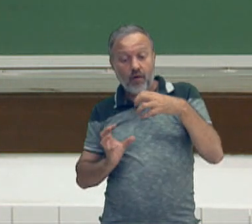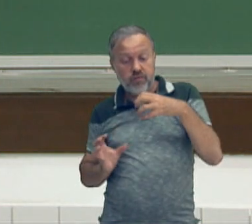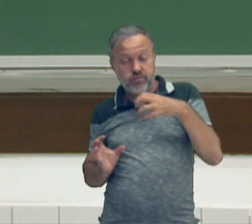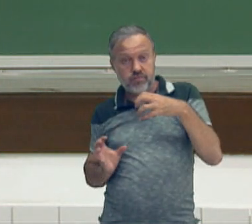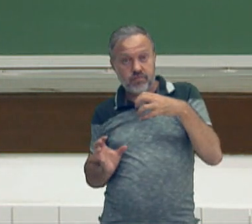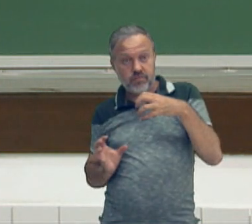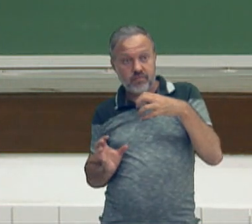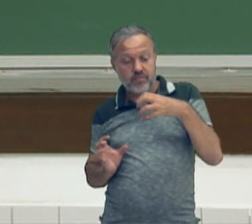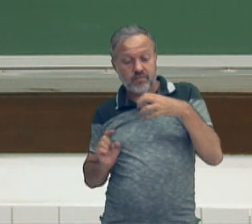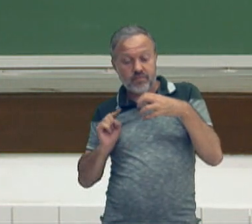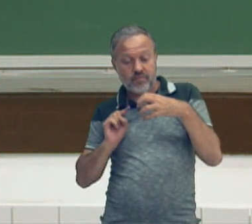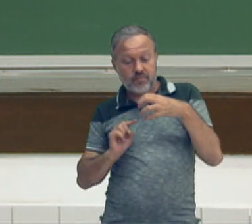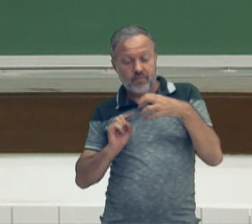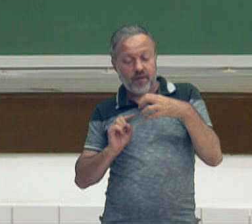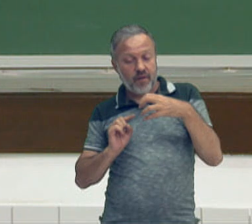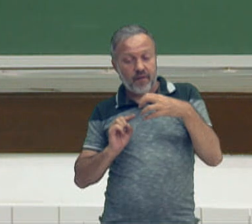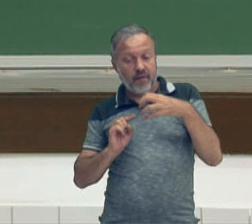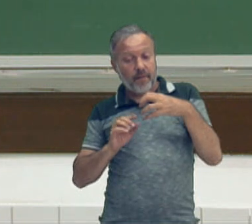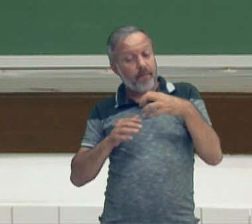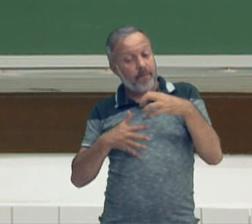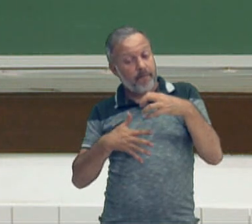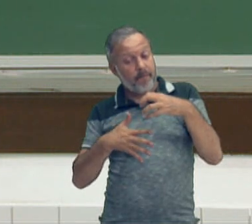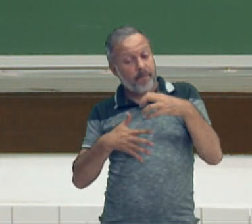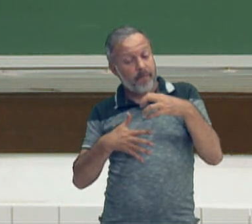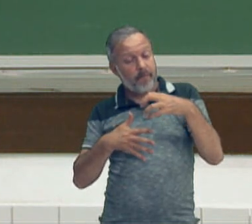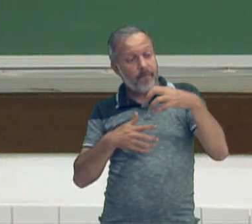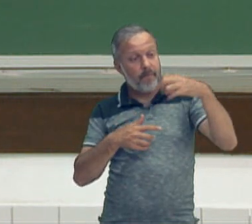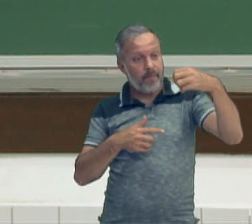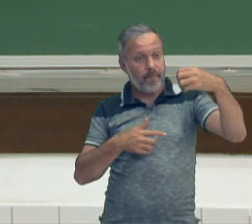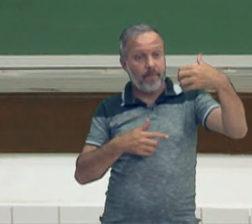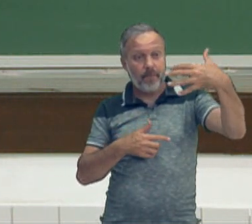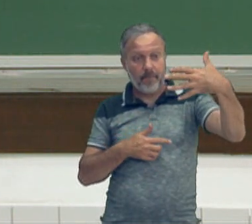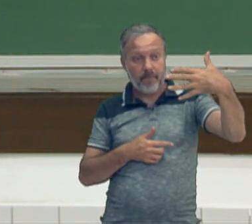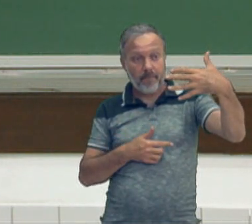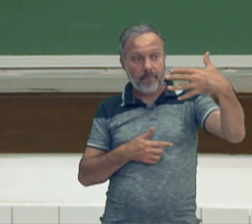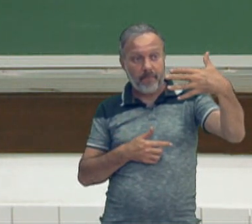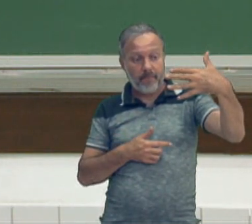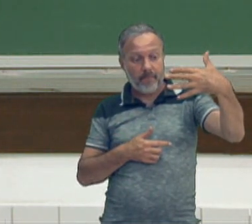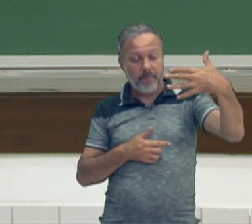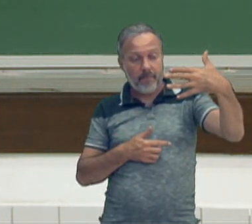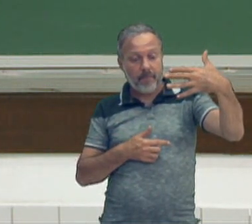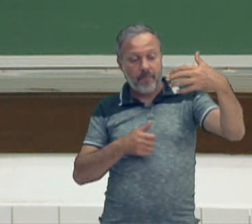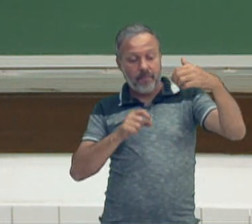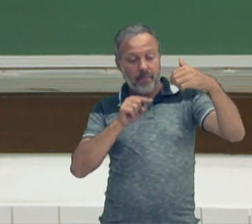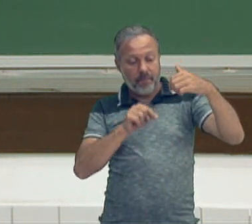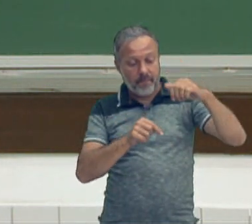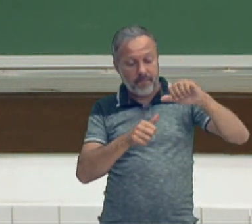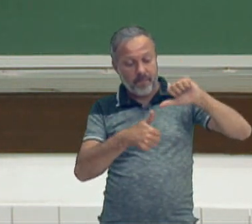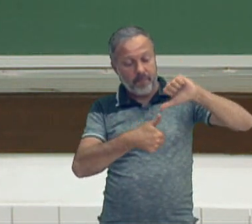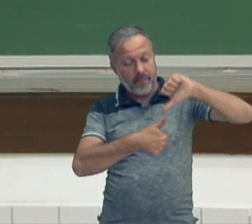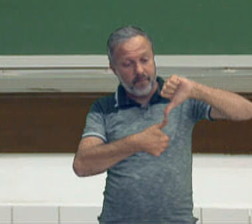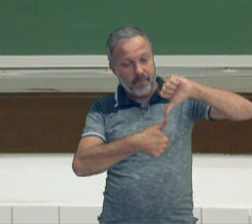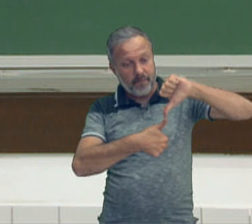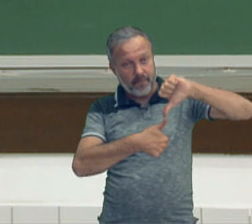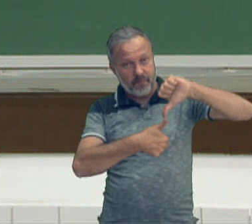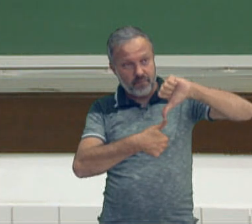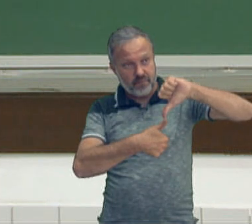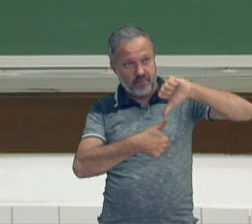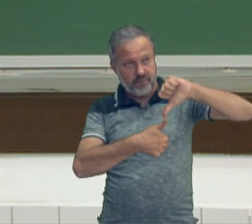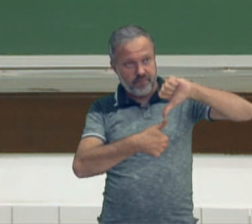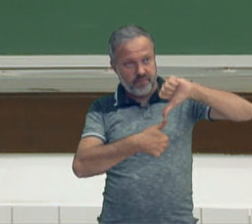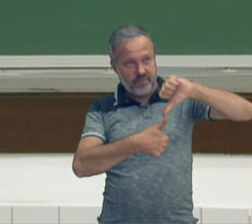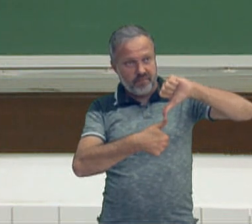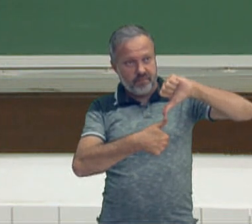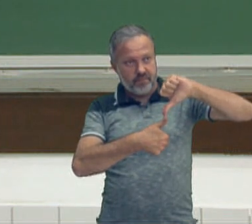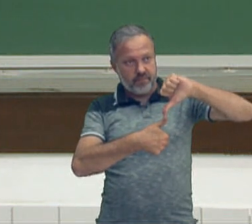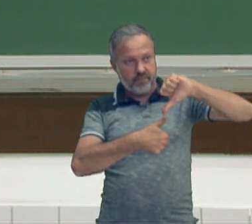uma faixa estreita de terra. E aí eu estou apontando para você, com essa flechona preta aqui, as rochosas, que é a parte do relevo,